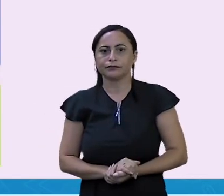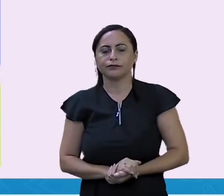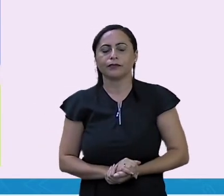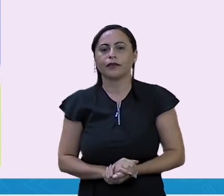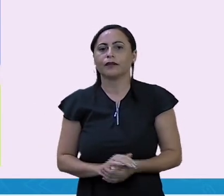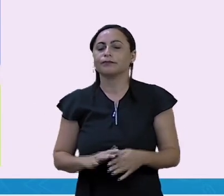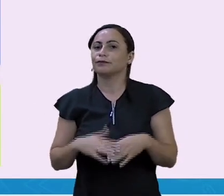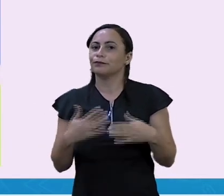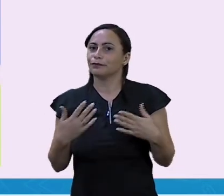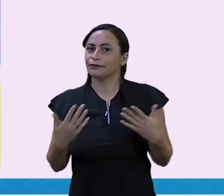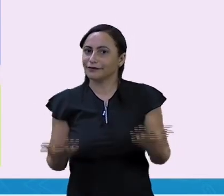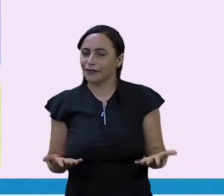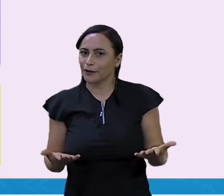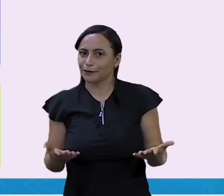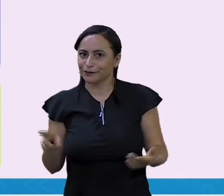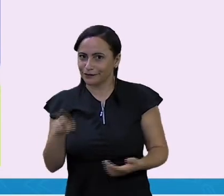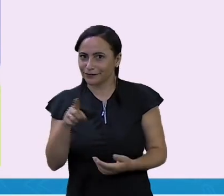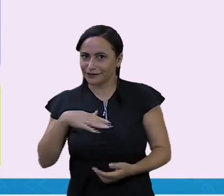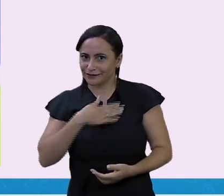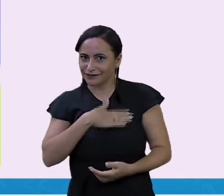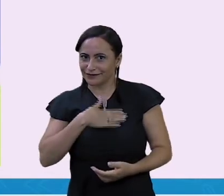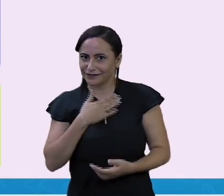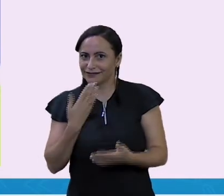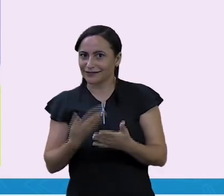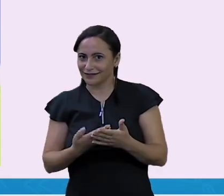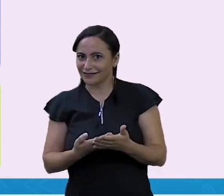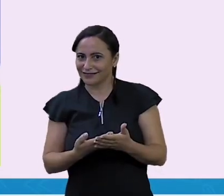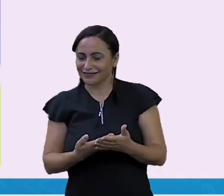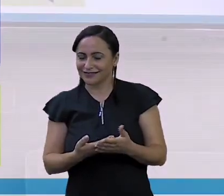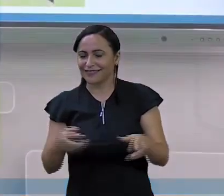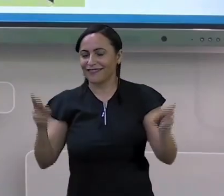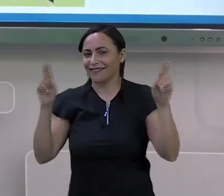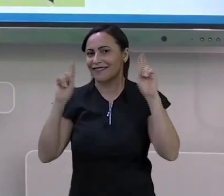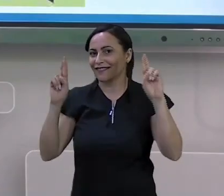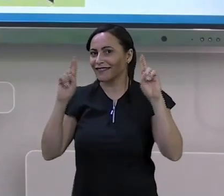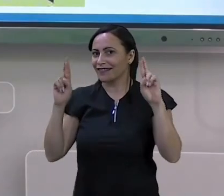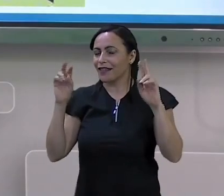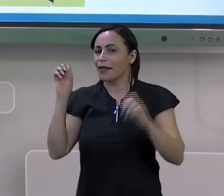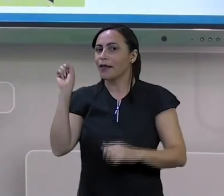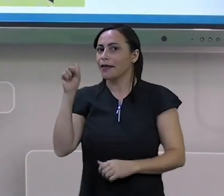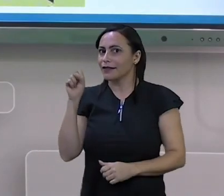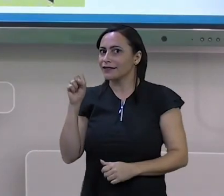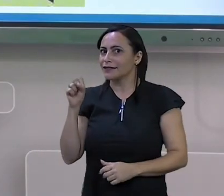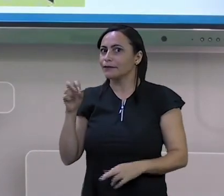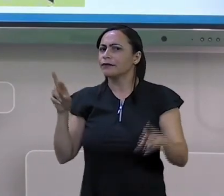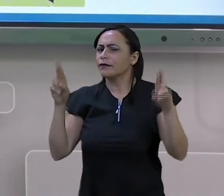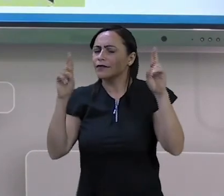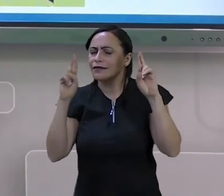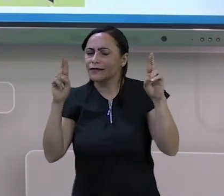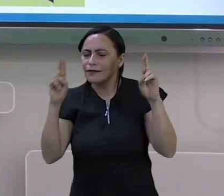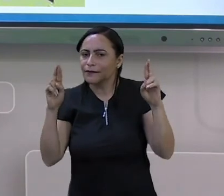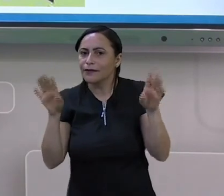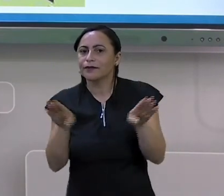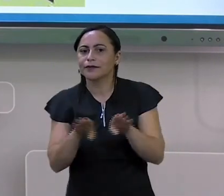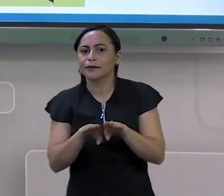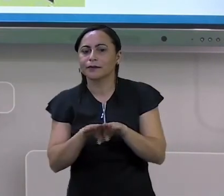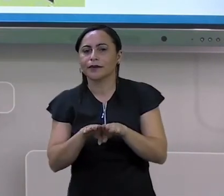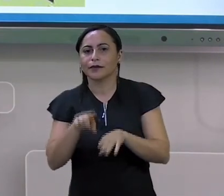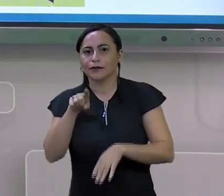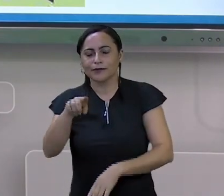Bom, gostaram da aula? Eu espero que sim, mas eu espero ainda mais que que você